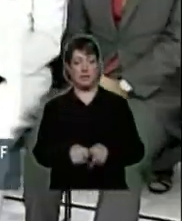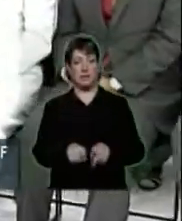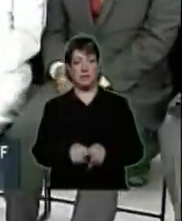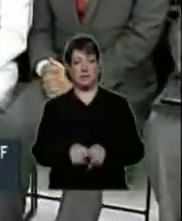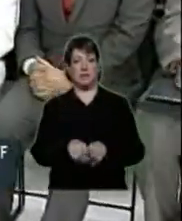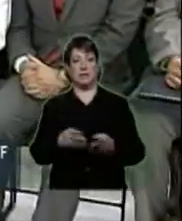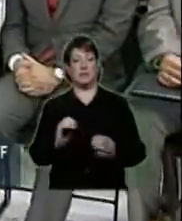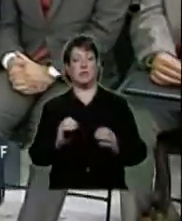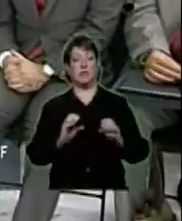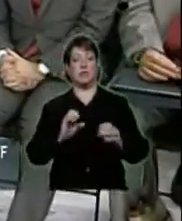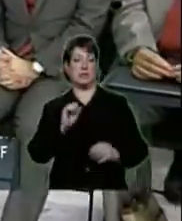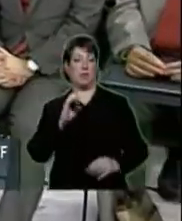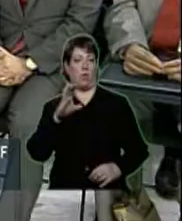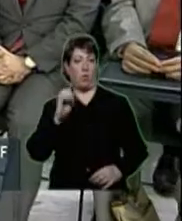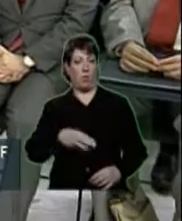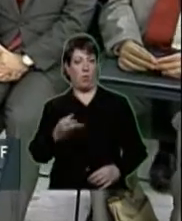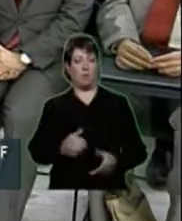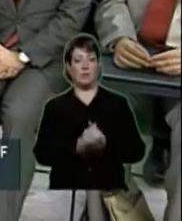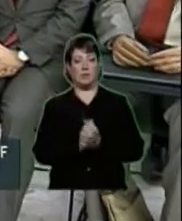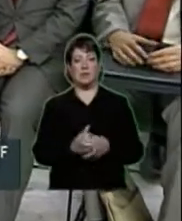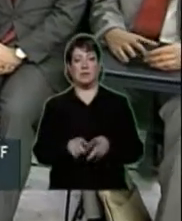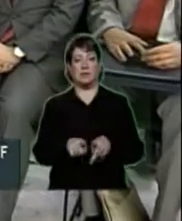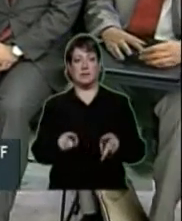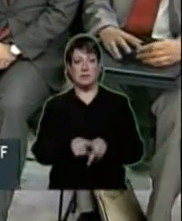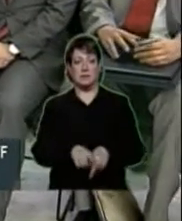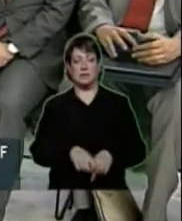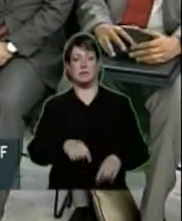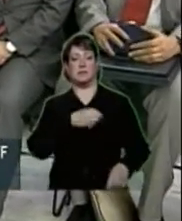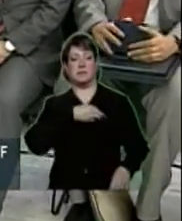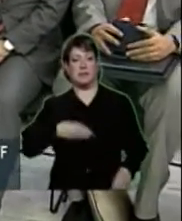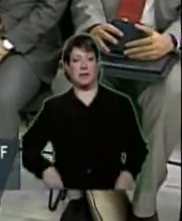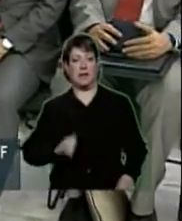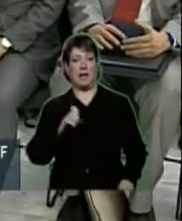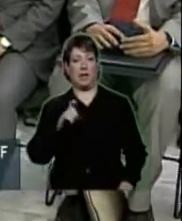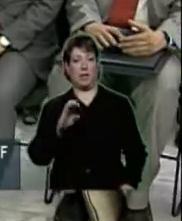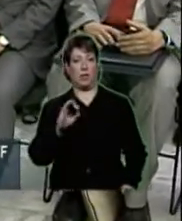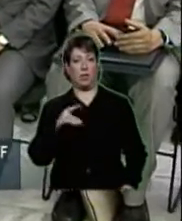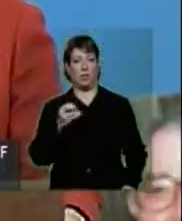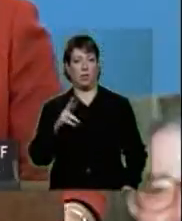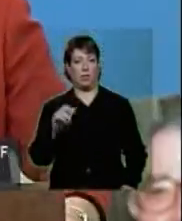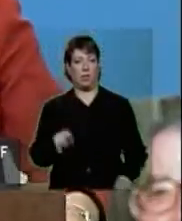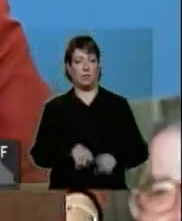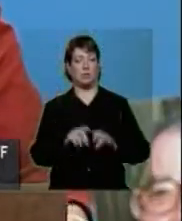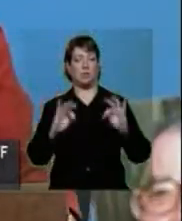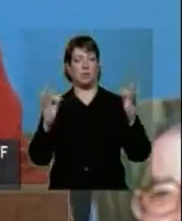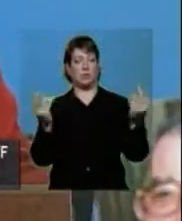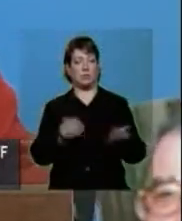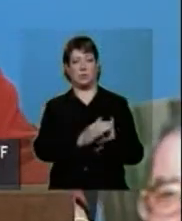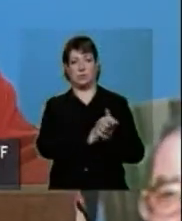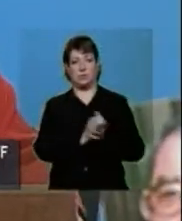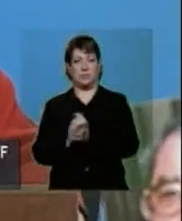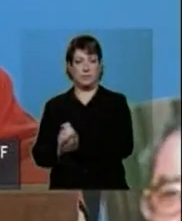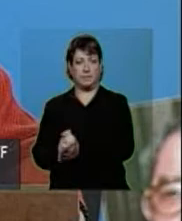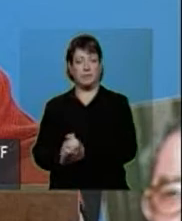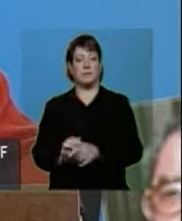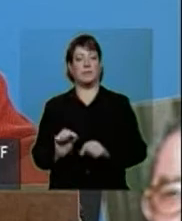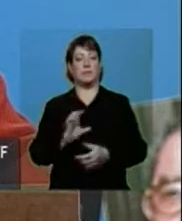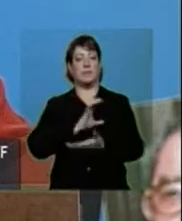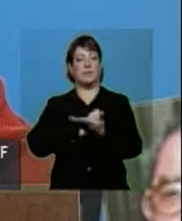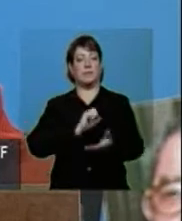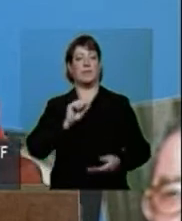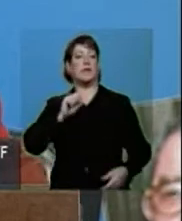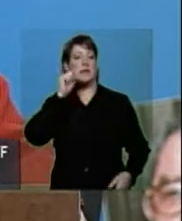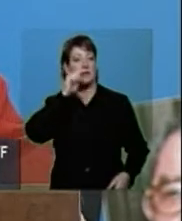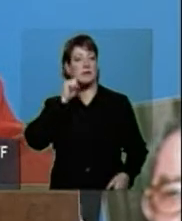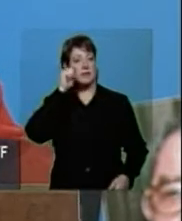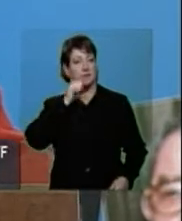Comunicação Social, Eleonora Menicucci, da Secretaria de Políticas para as Mulheres. Cumprimentar o nosso querido